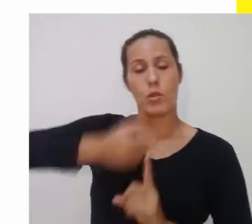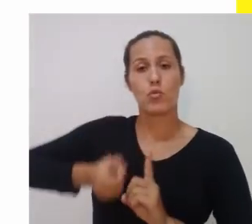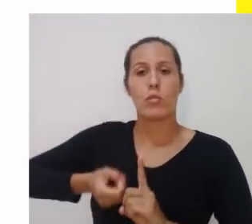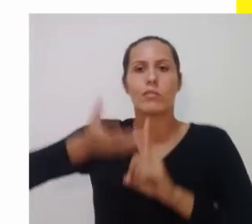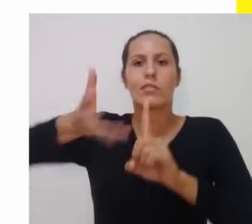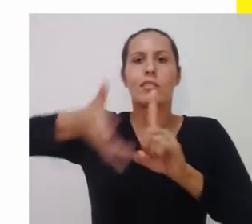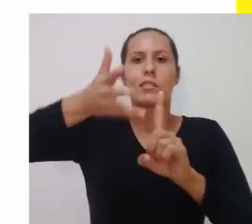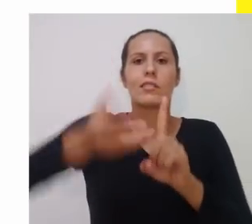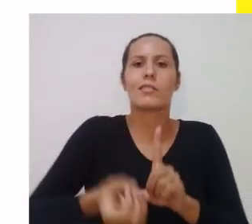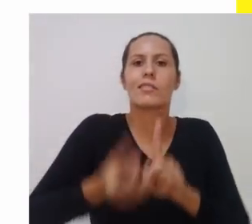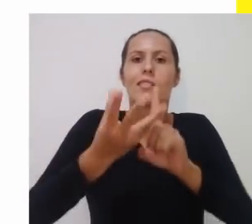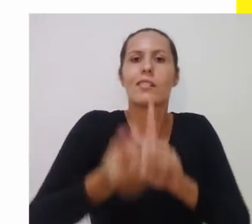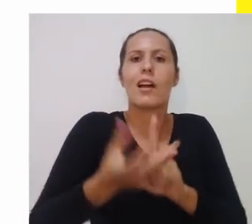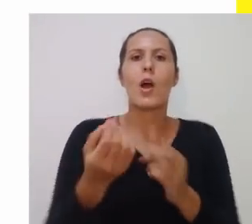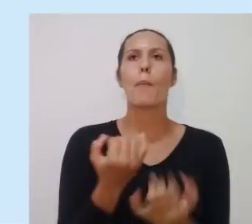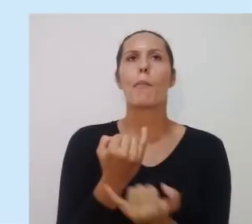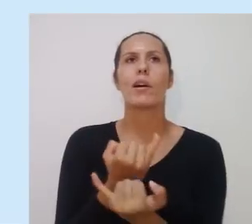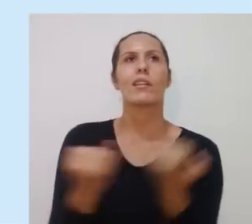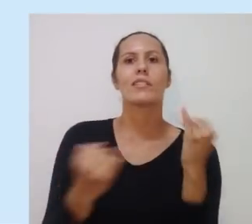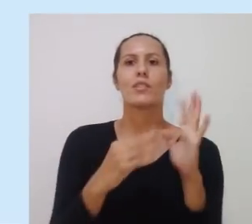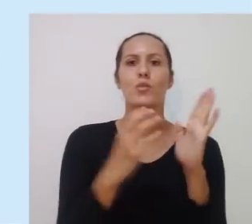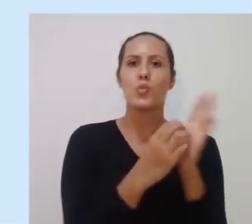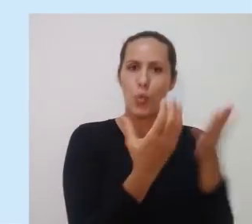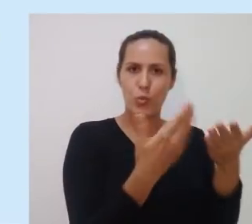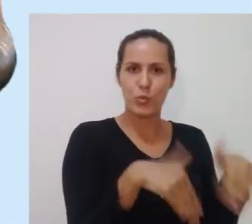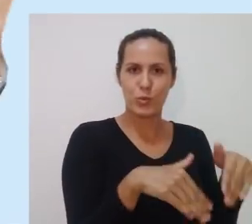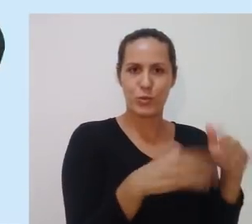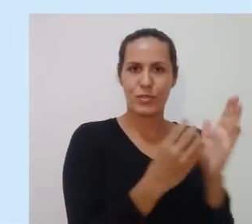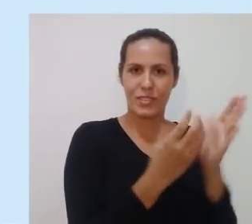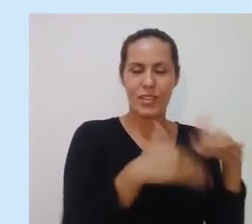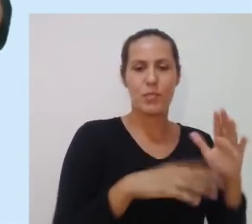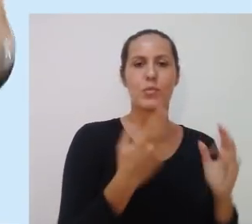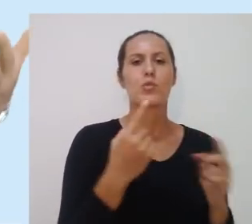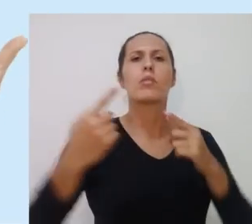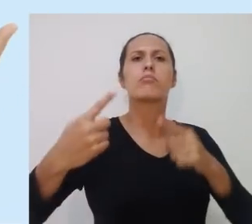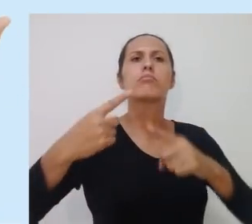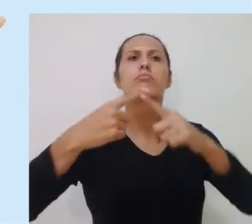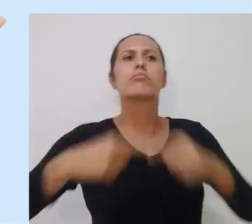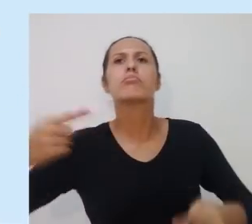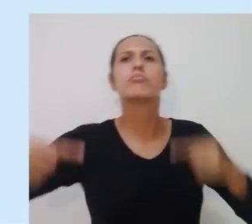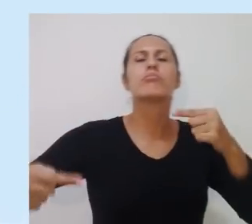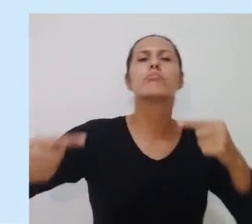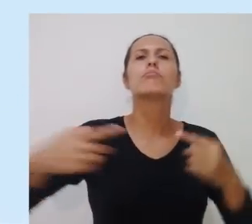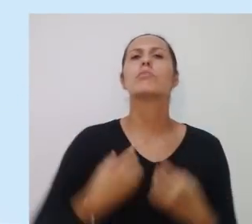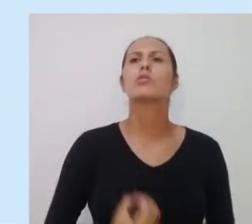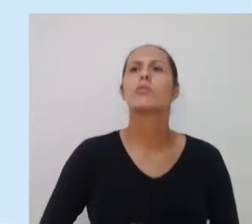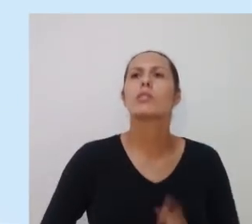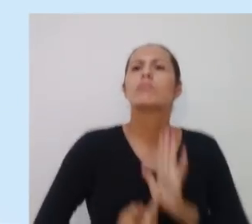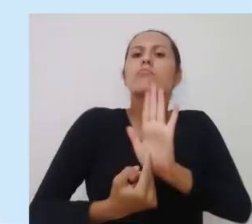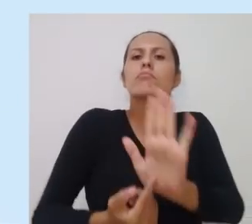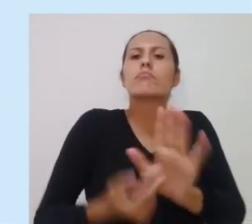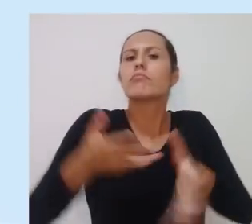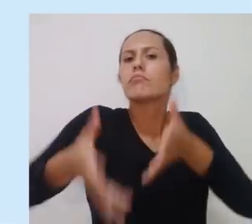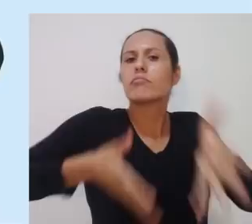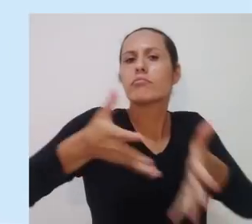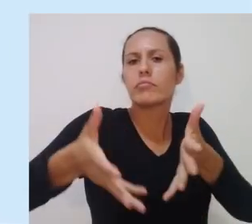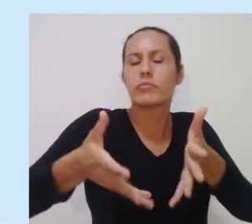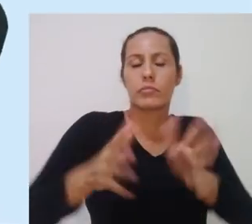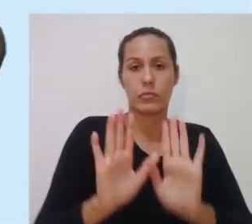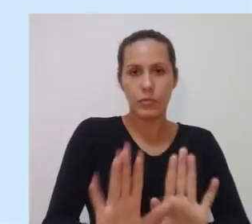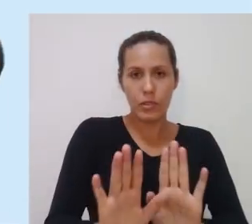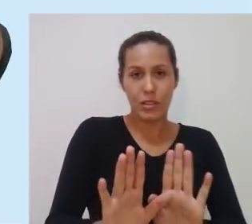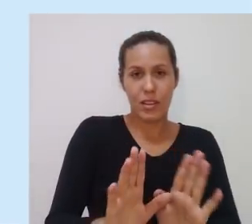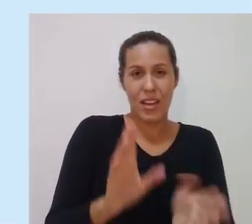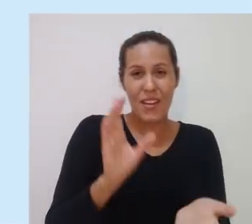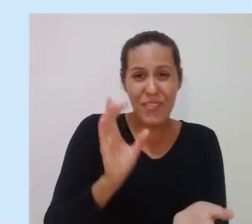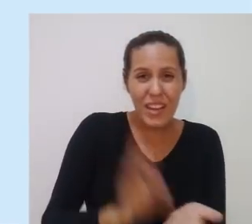de que as pessoas vão se apresentando, é como se houvesse ali um concurso, não é? Como se houvesse um concurso. E elas